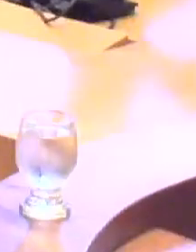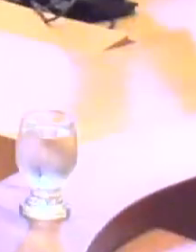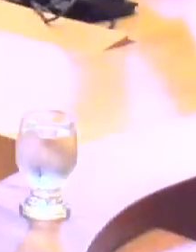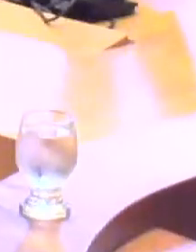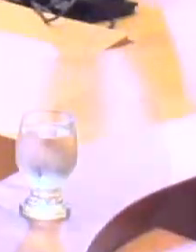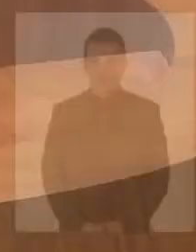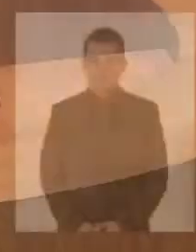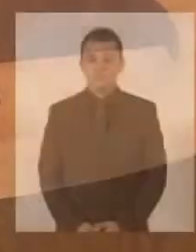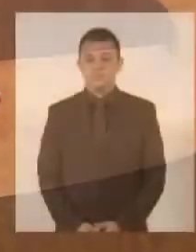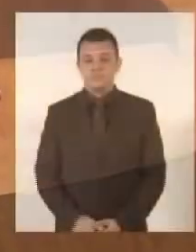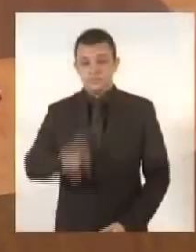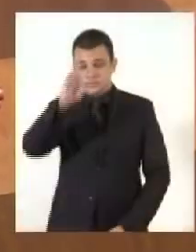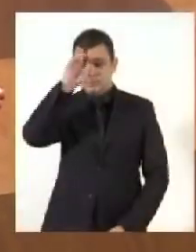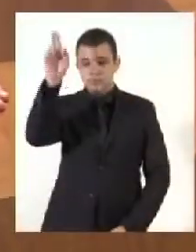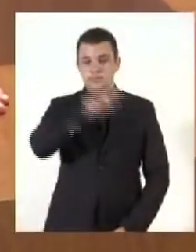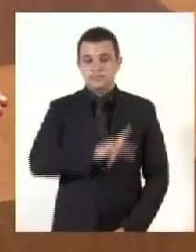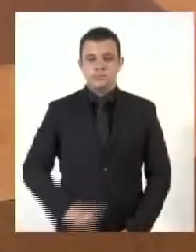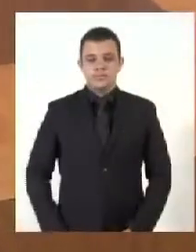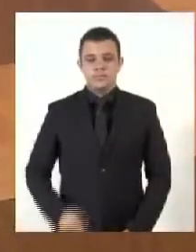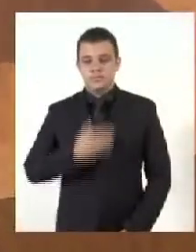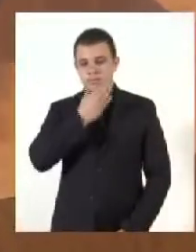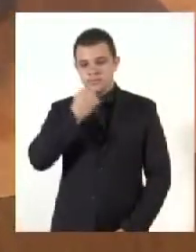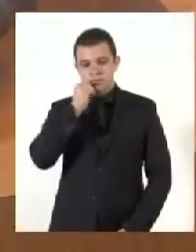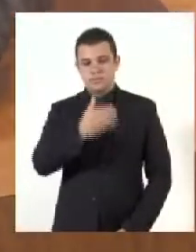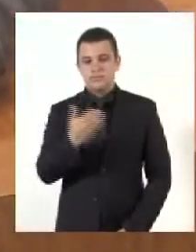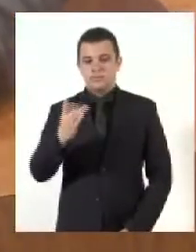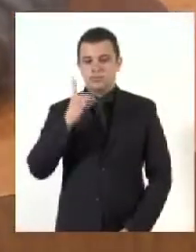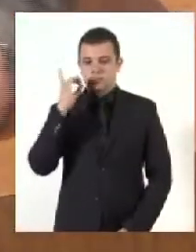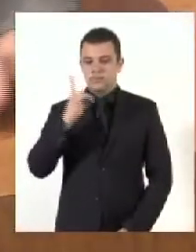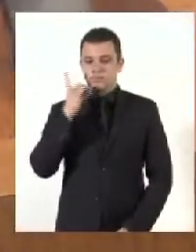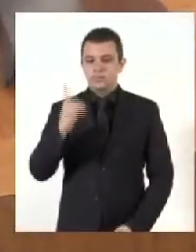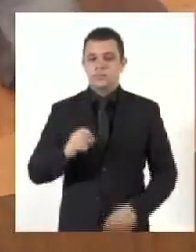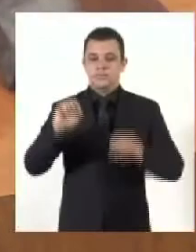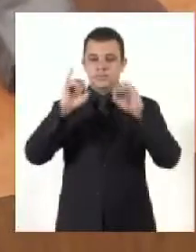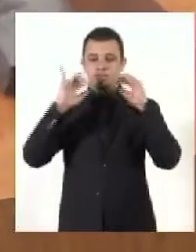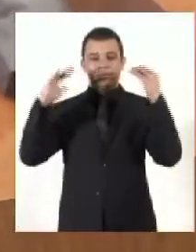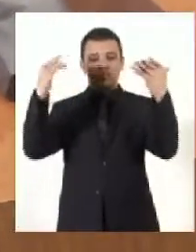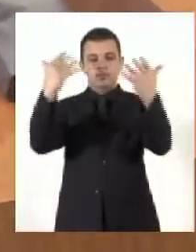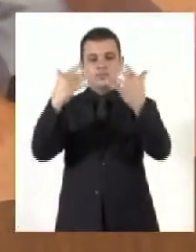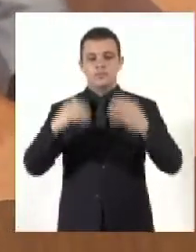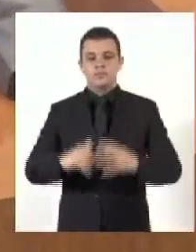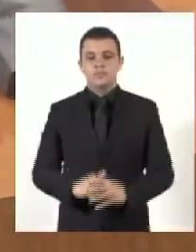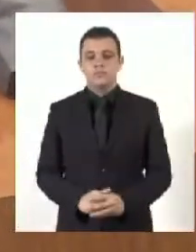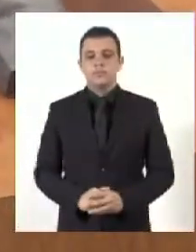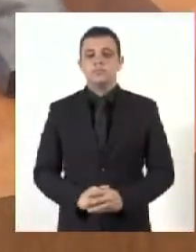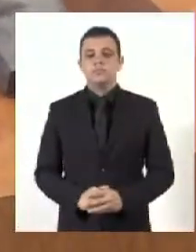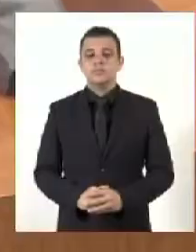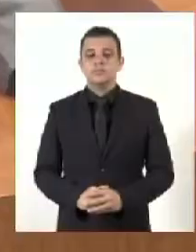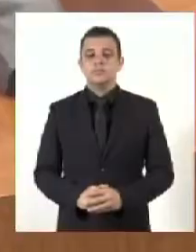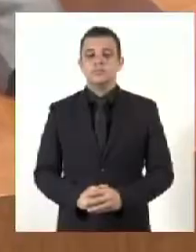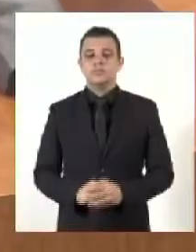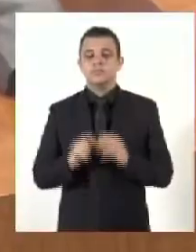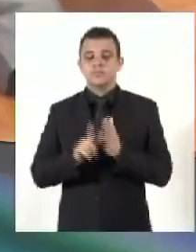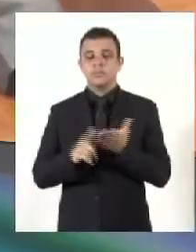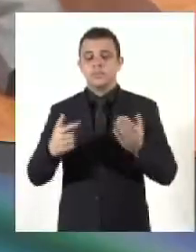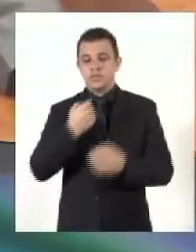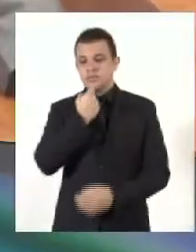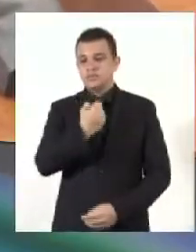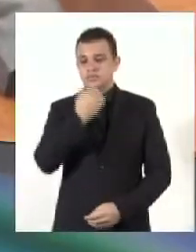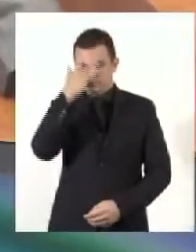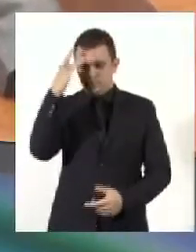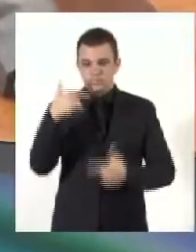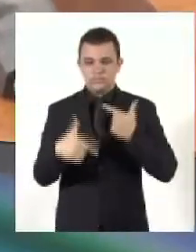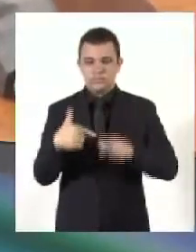Senhor presidente, deputados, deputadas, galeria, a imprensa,